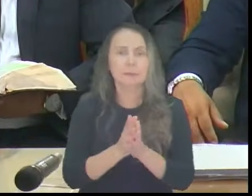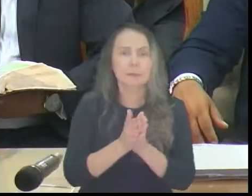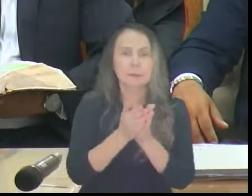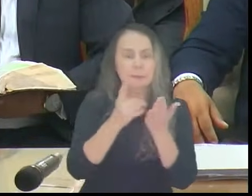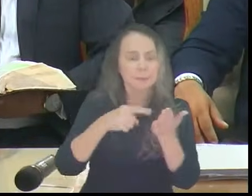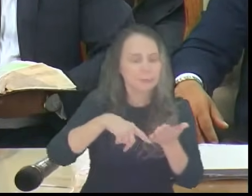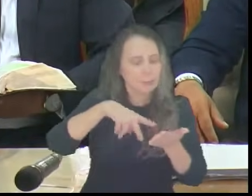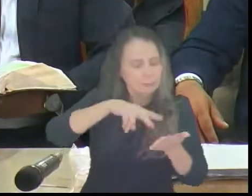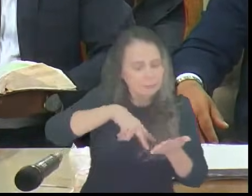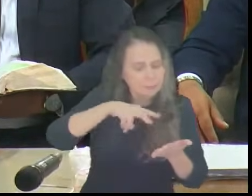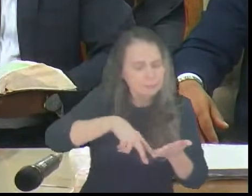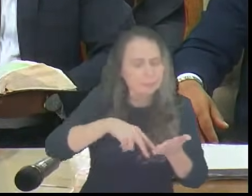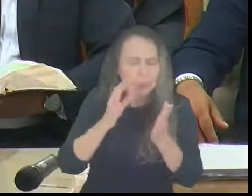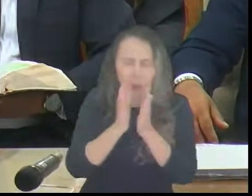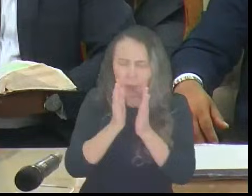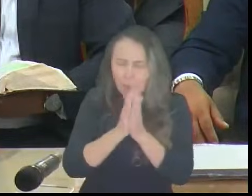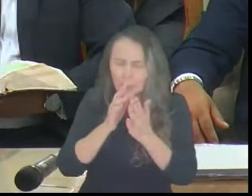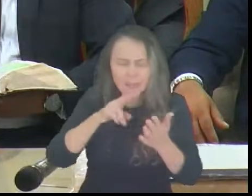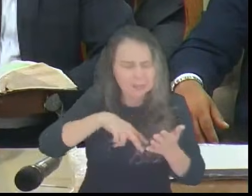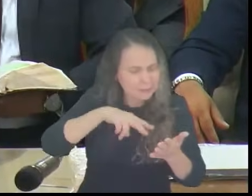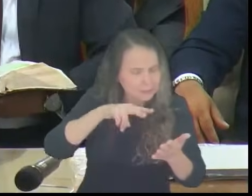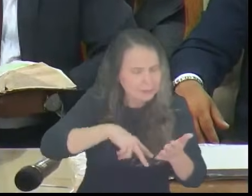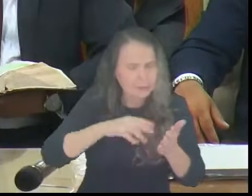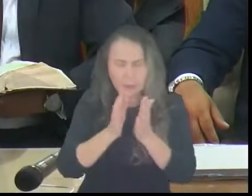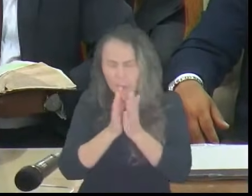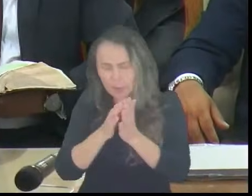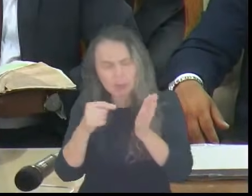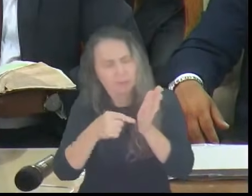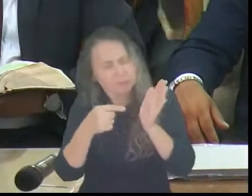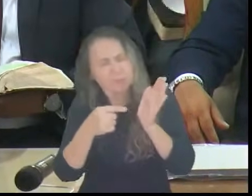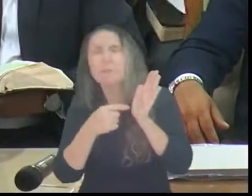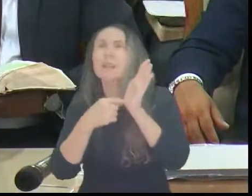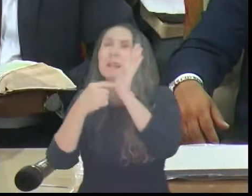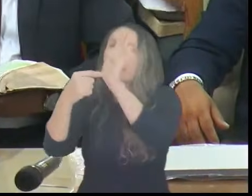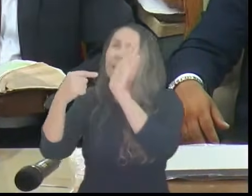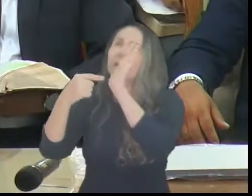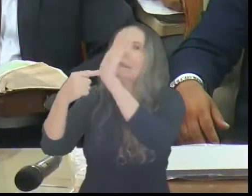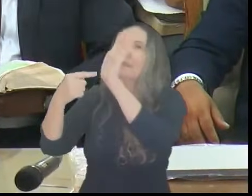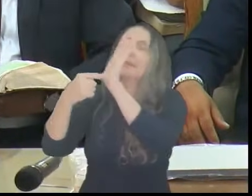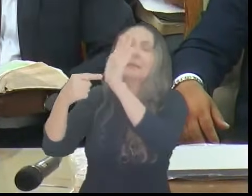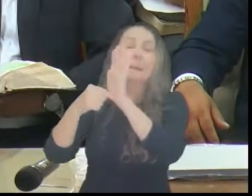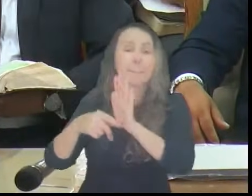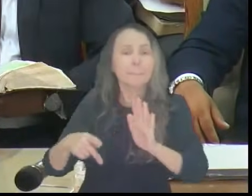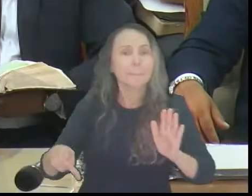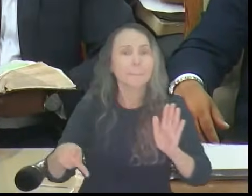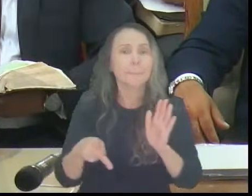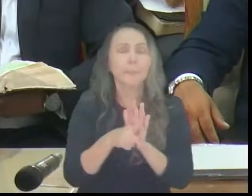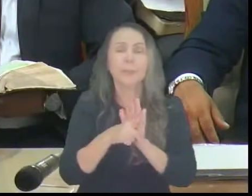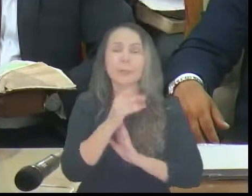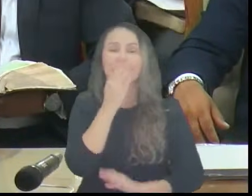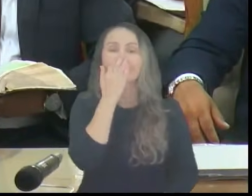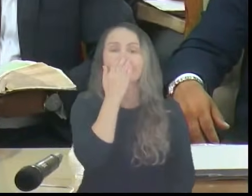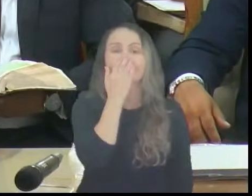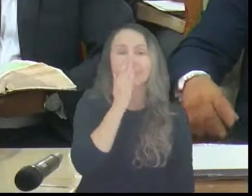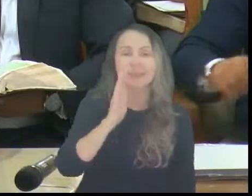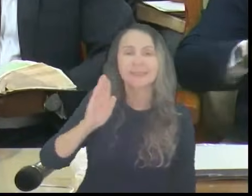orar apresentando a Deus a própria palavra de Deus, apresentar a Deus as próprias promessas de Deus.